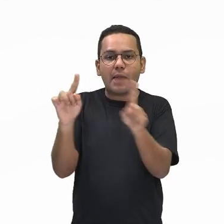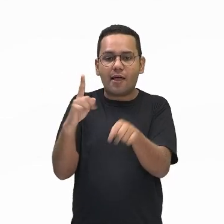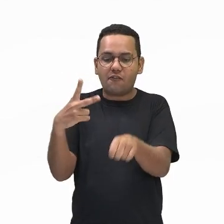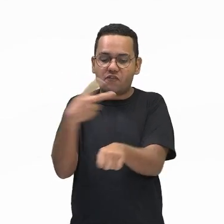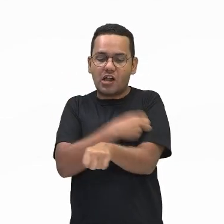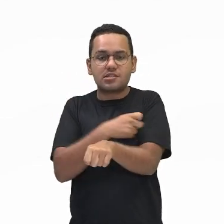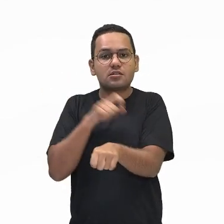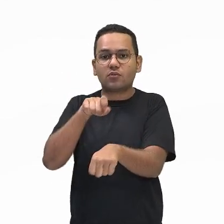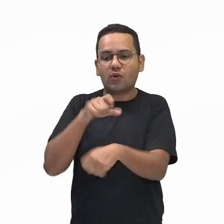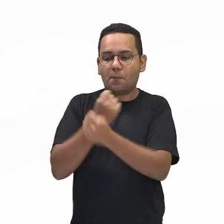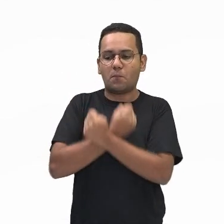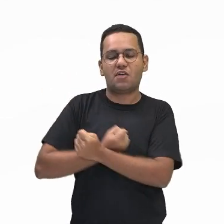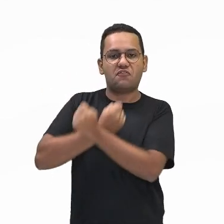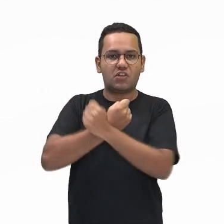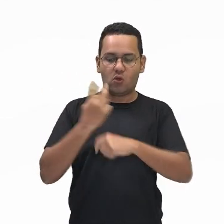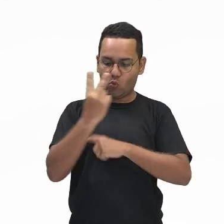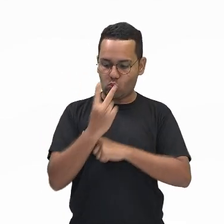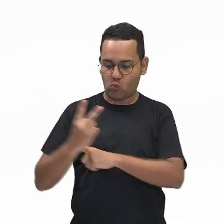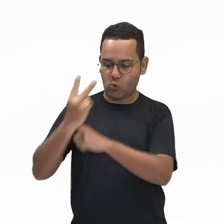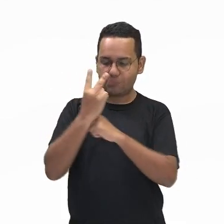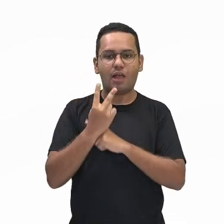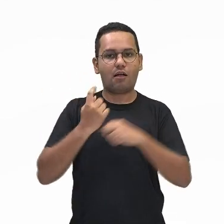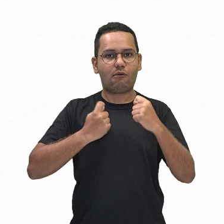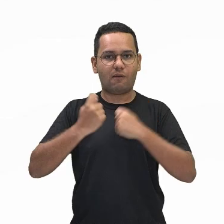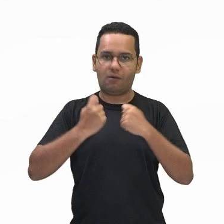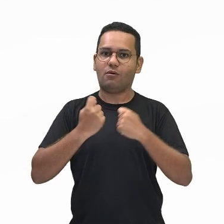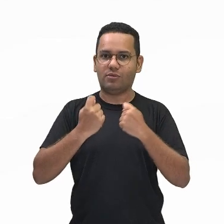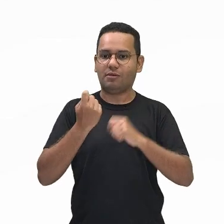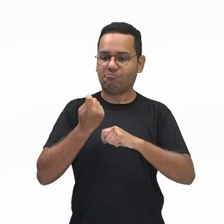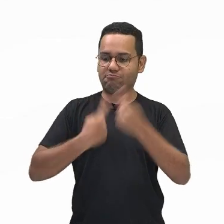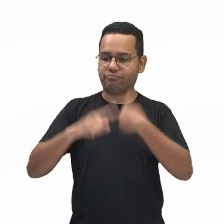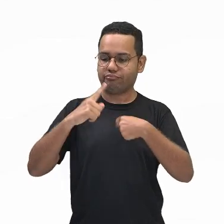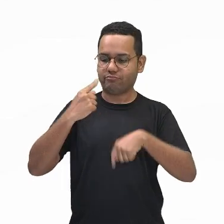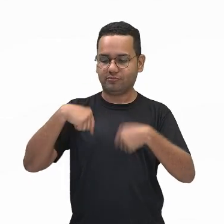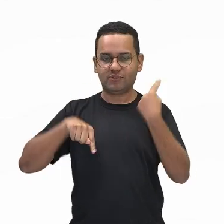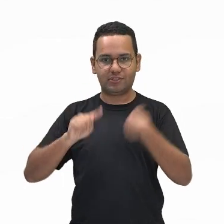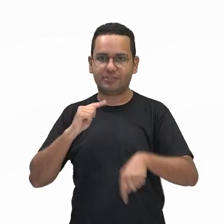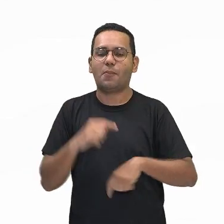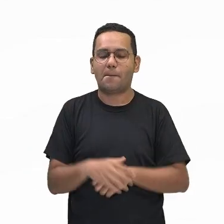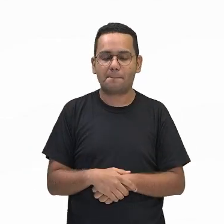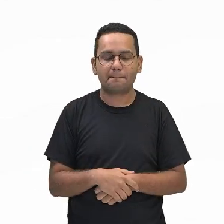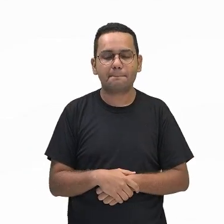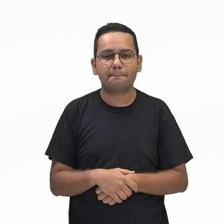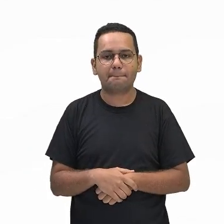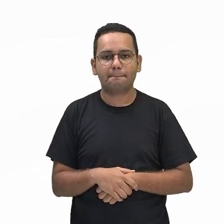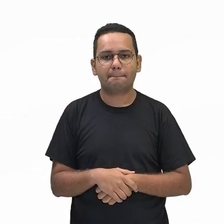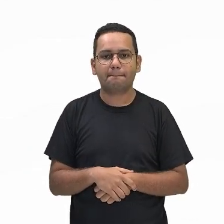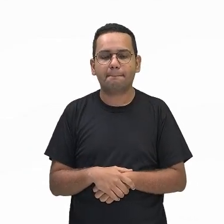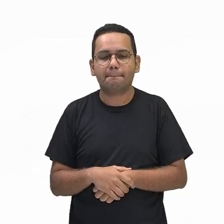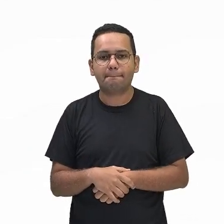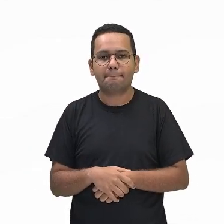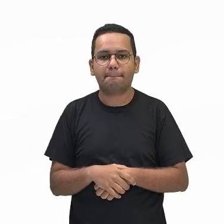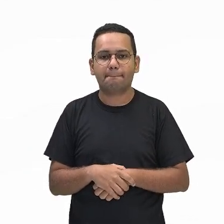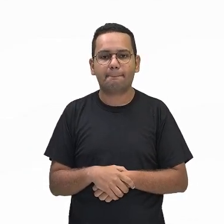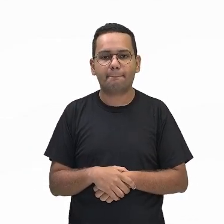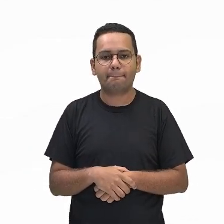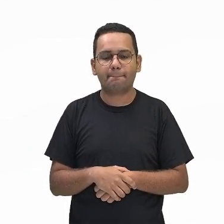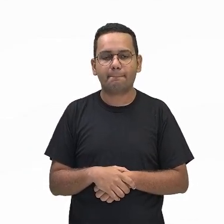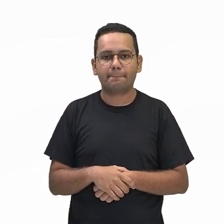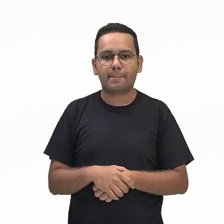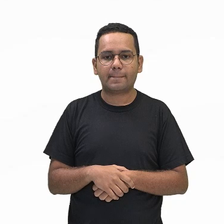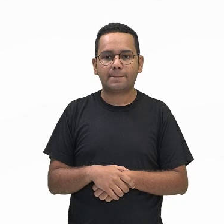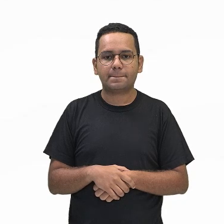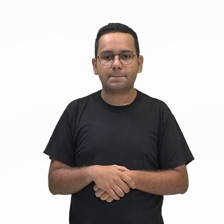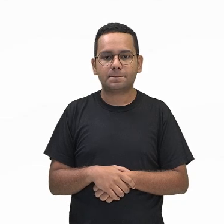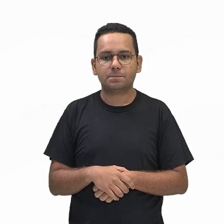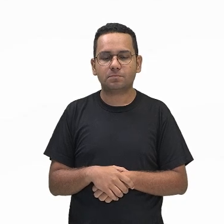para conseguir aí, nós conseguimos, né, enquanto seres humanos, vencer essas doenças. Por isso é importante estar com